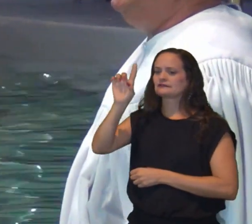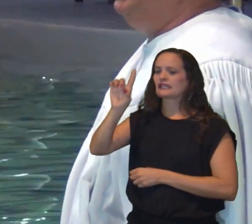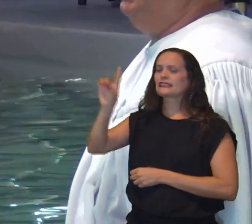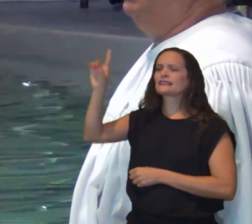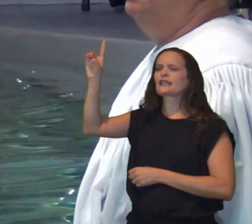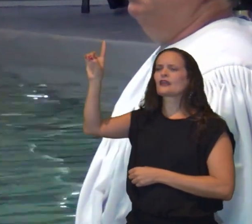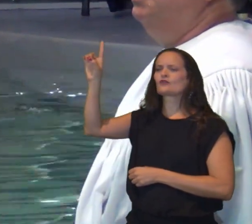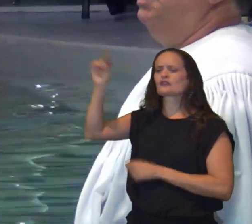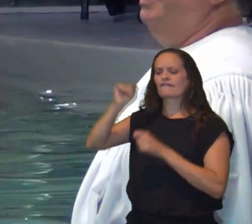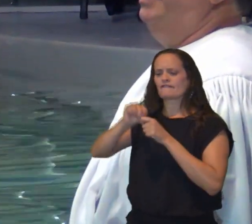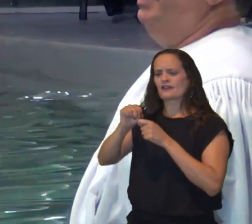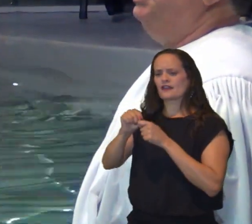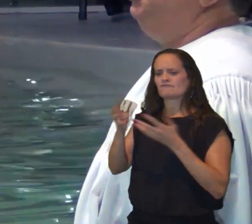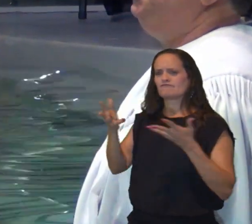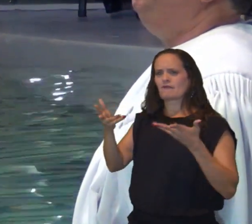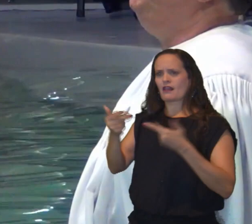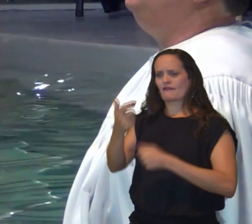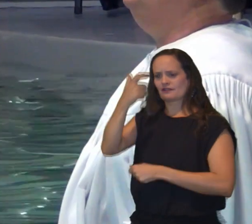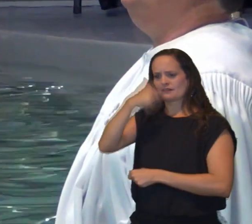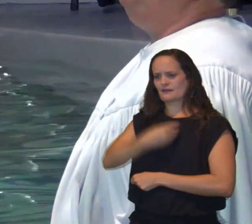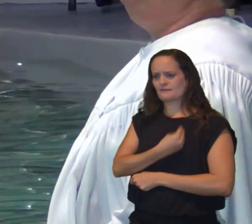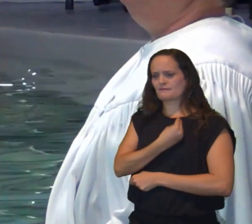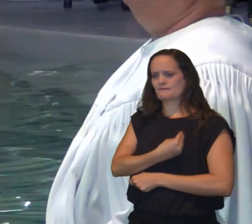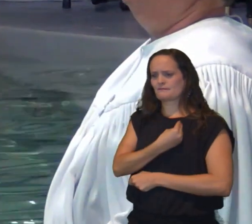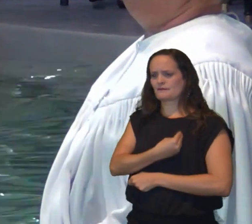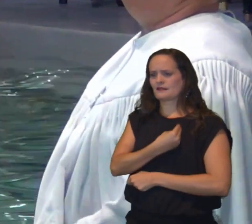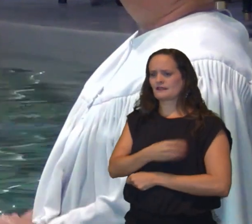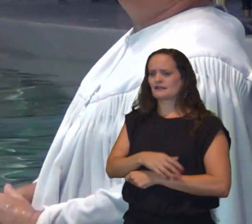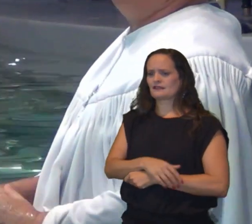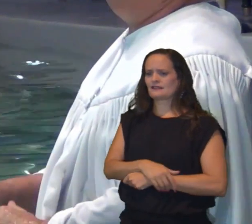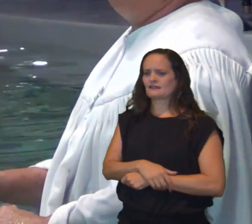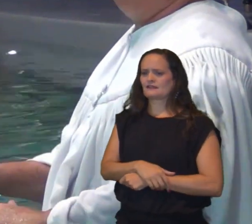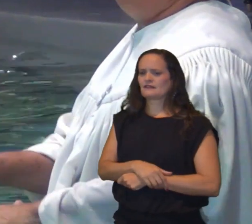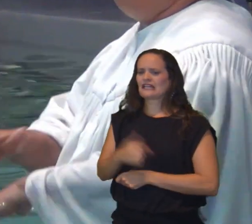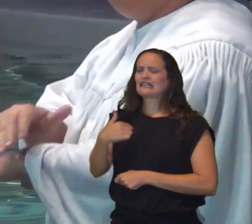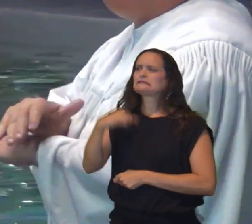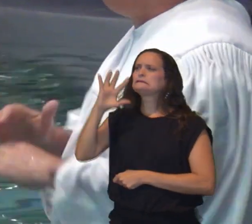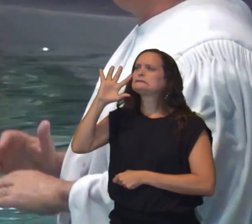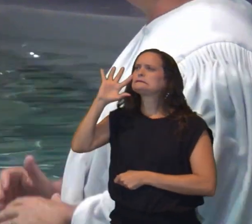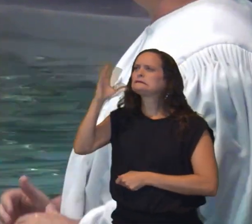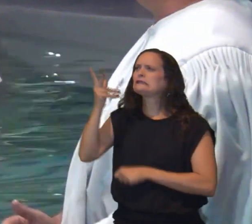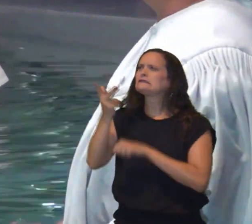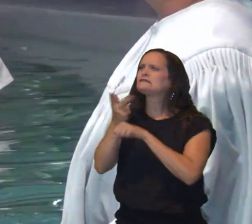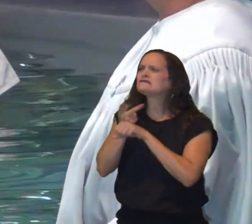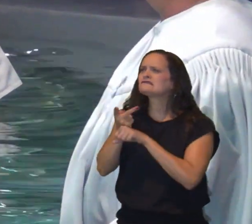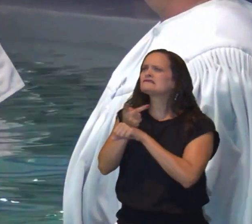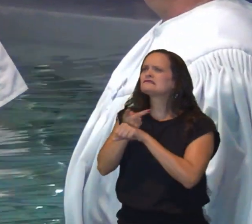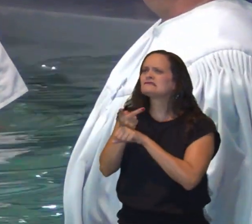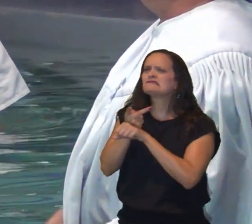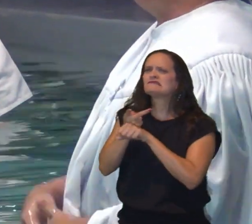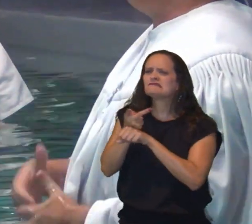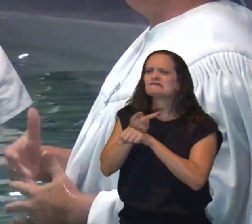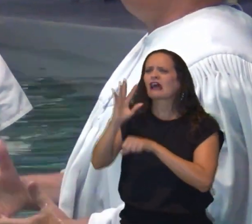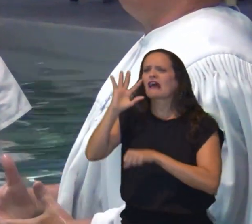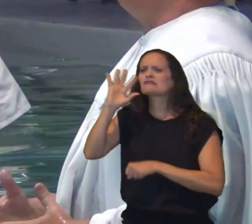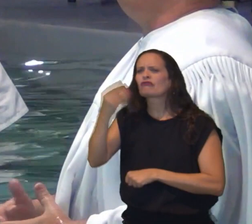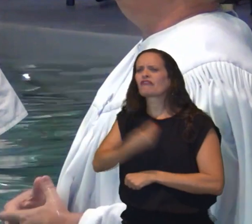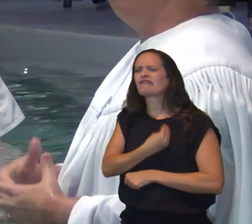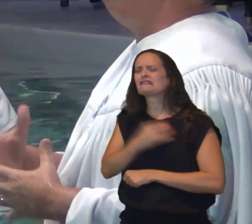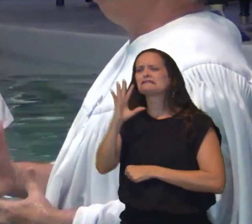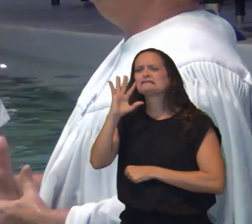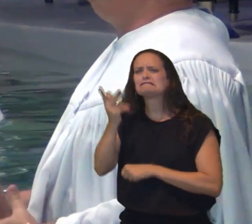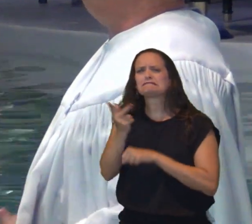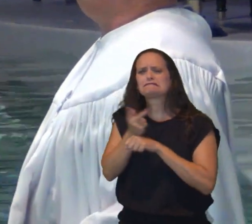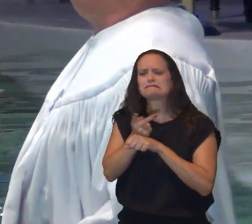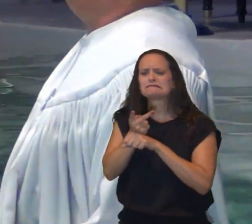vida dela. Ela disse que procurou solução em muitos lugares, em muitas religiões,